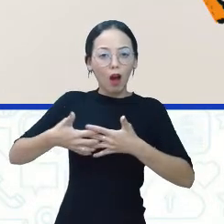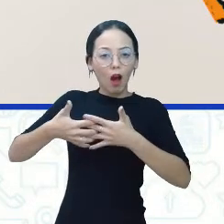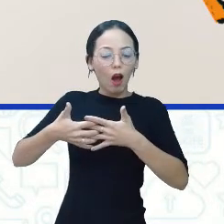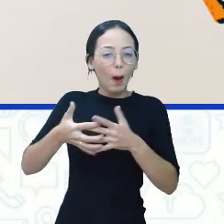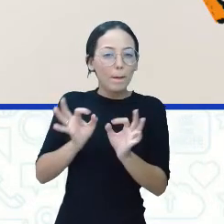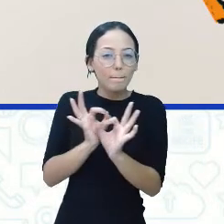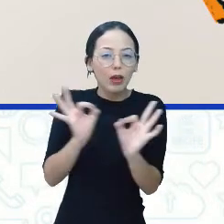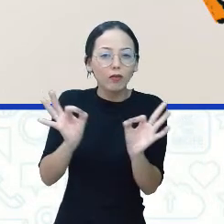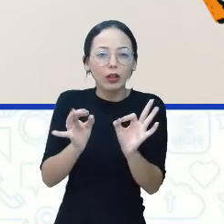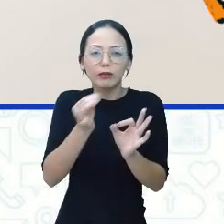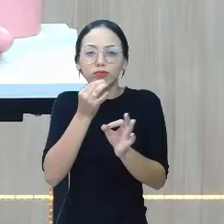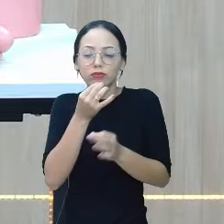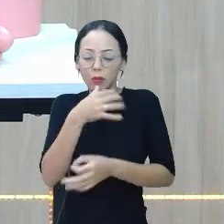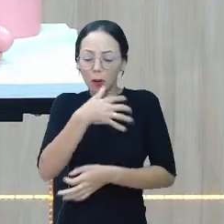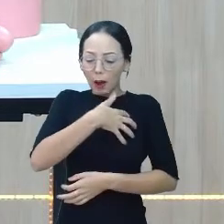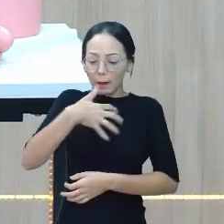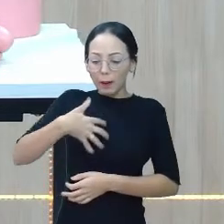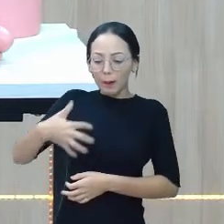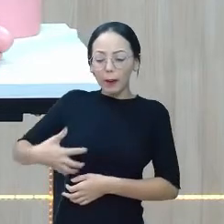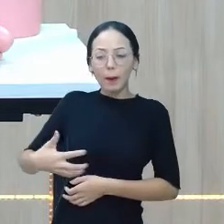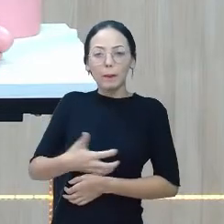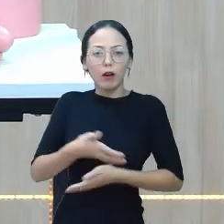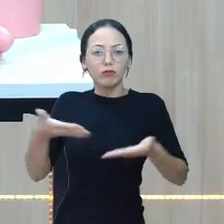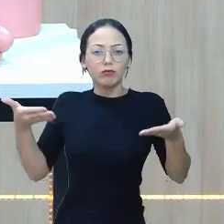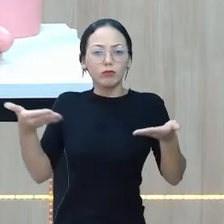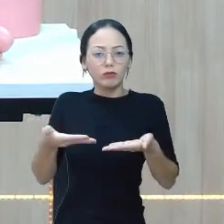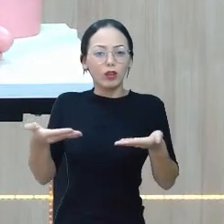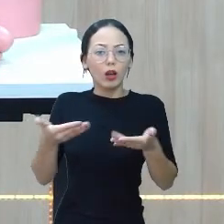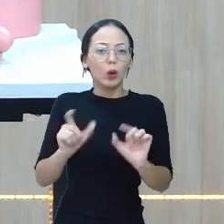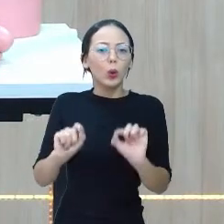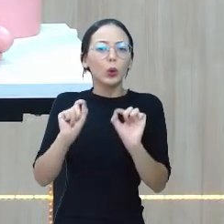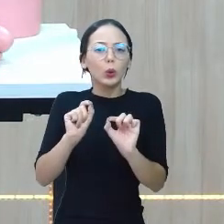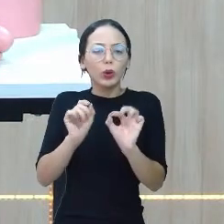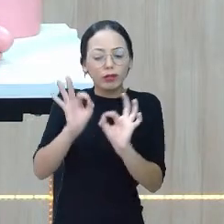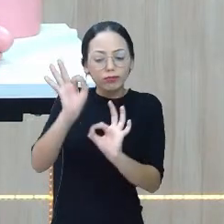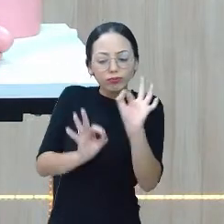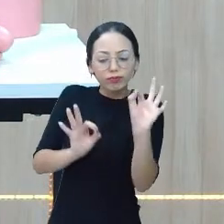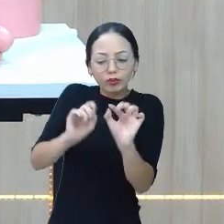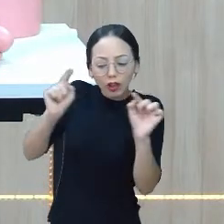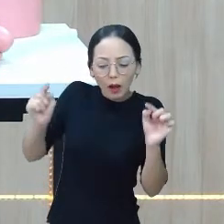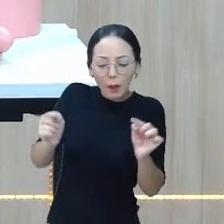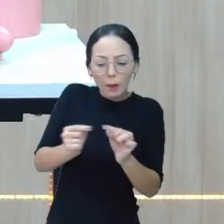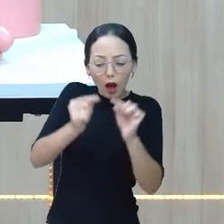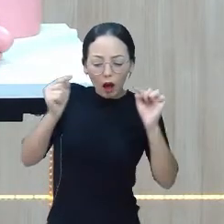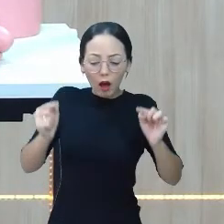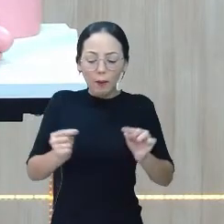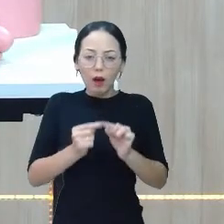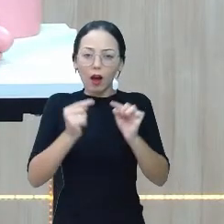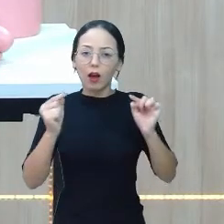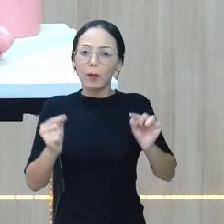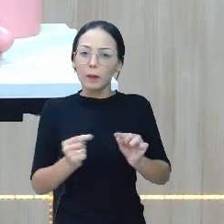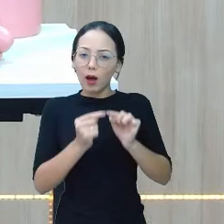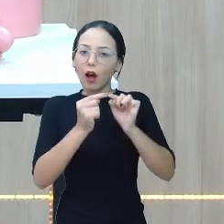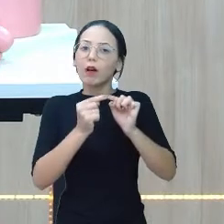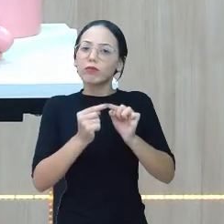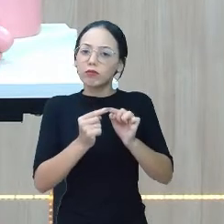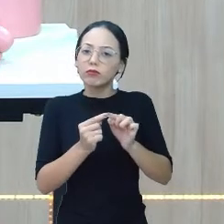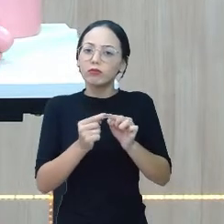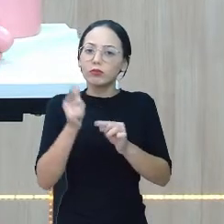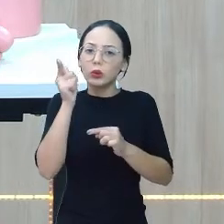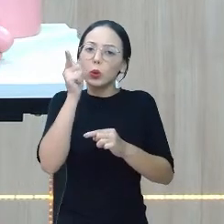são pequenas partes que vão agora se ajustando. Essas pequenas partes, elas vão